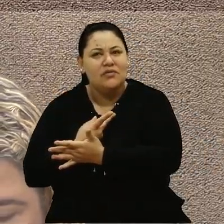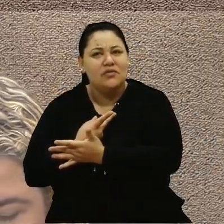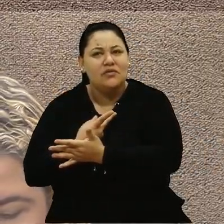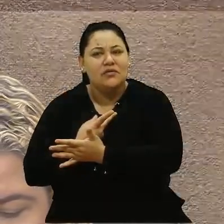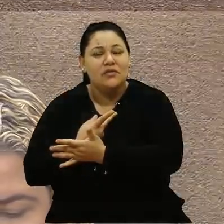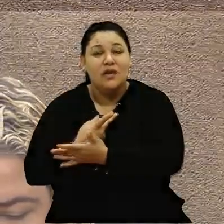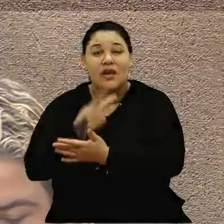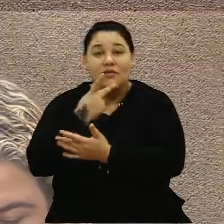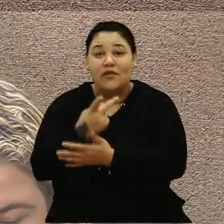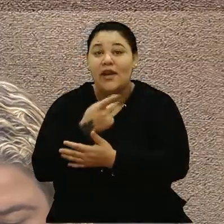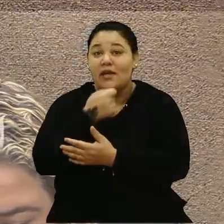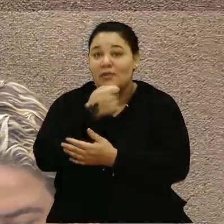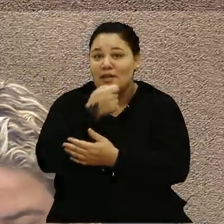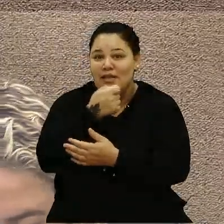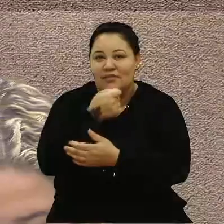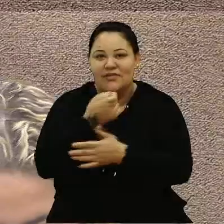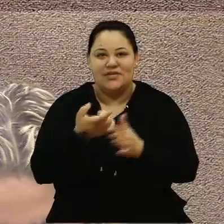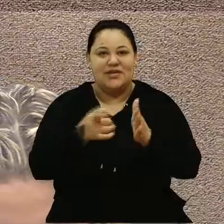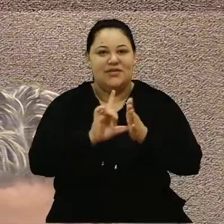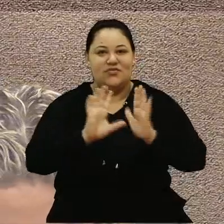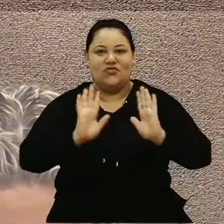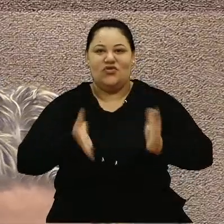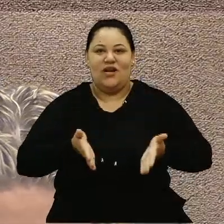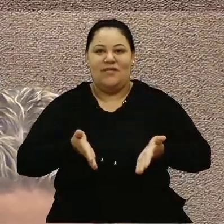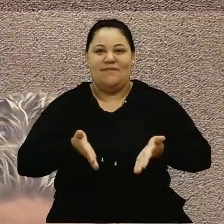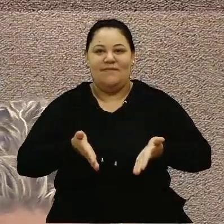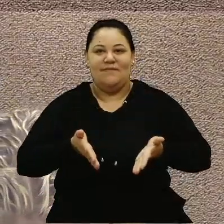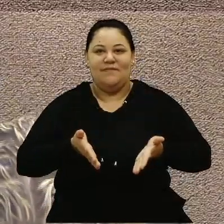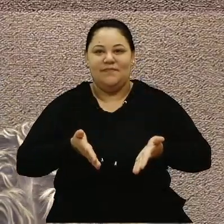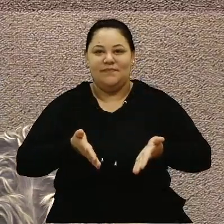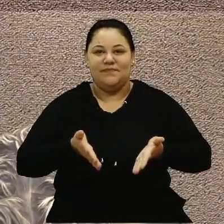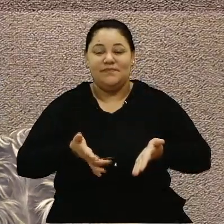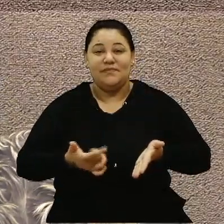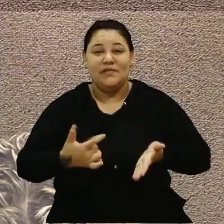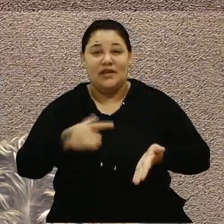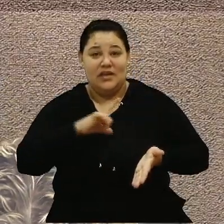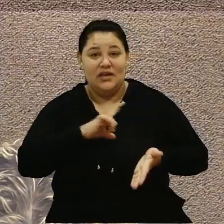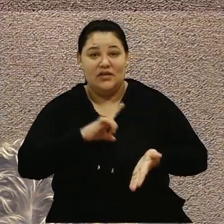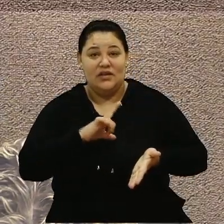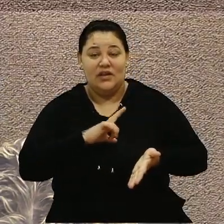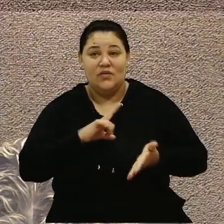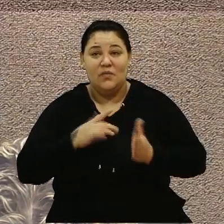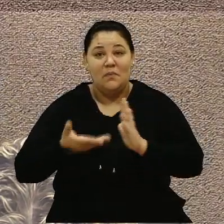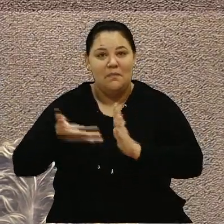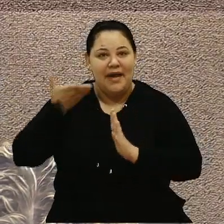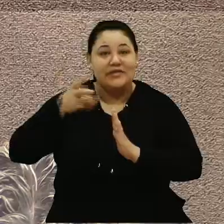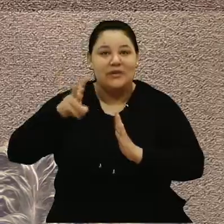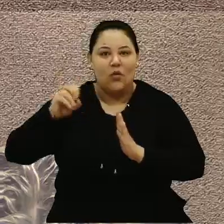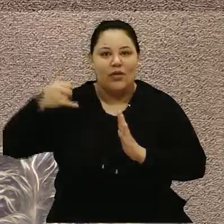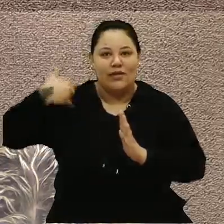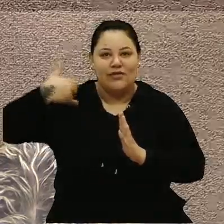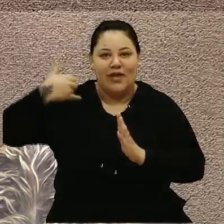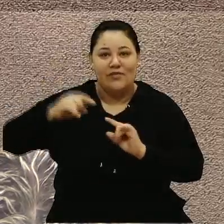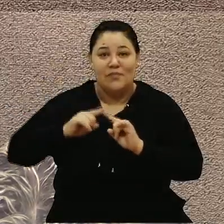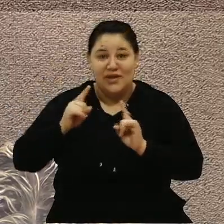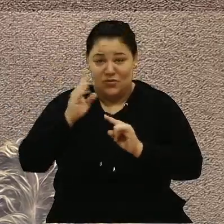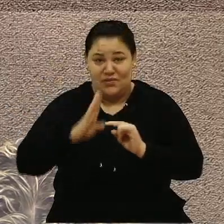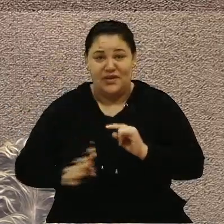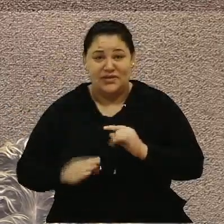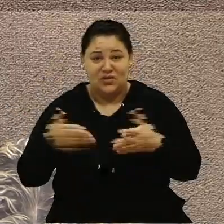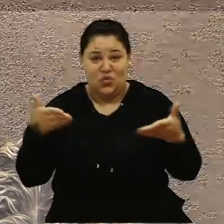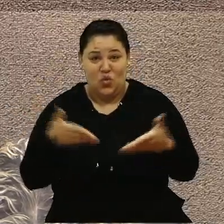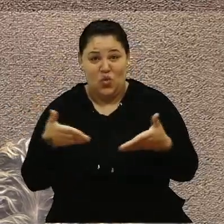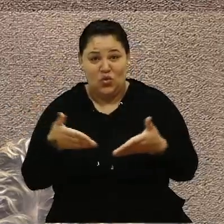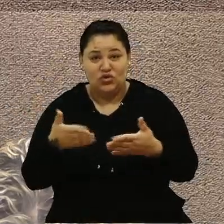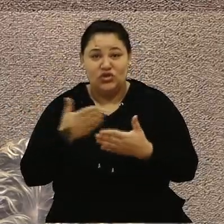Eu falei numa entrevista uma vez que eu tenho mais de 50 anos, mas que no Brasil de hoje,